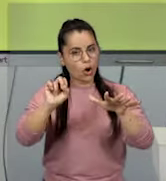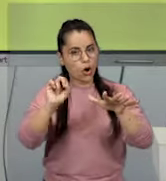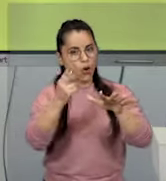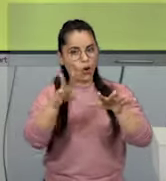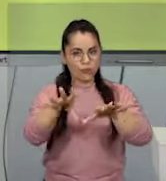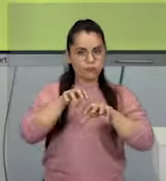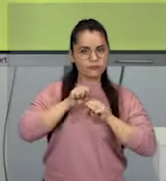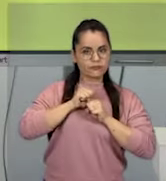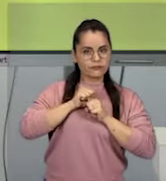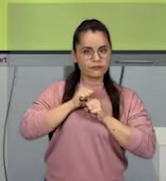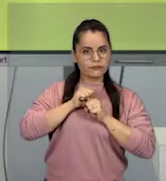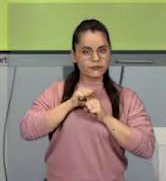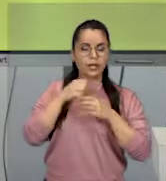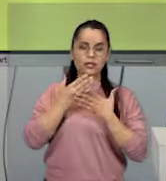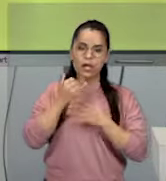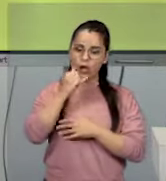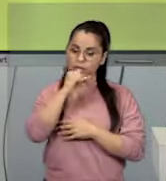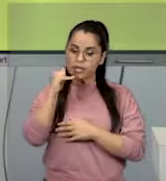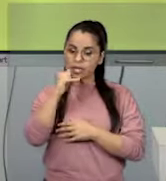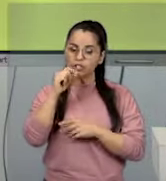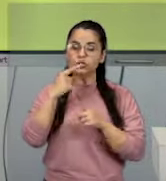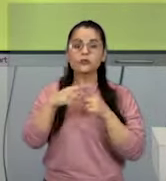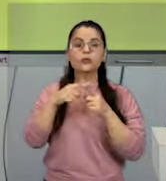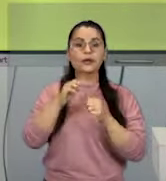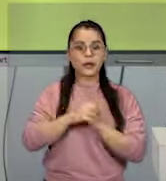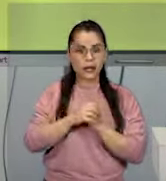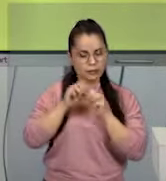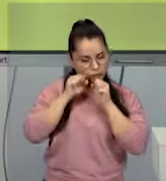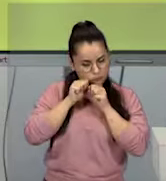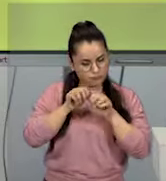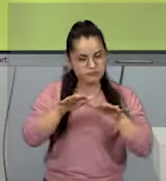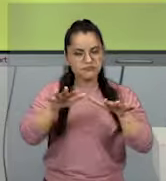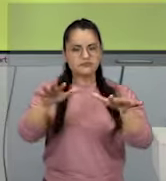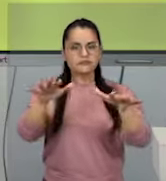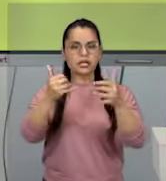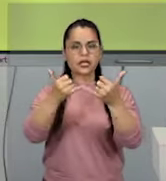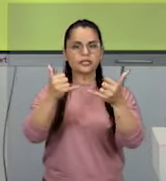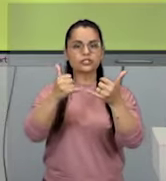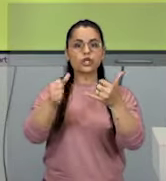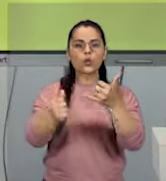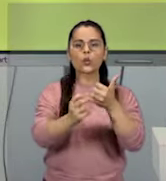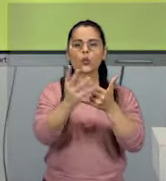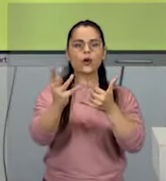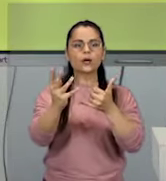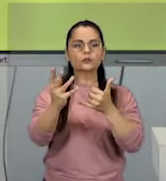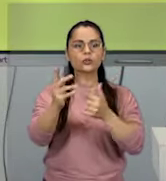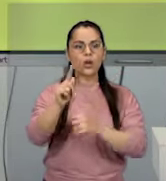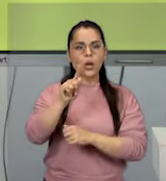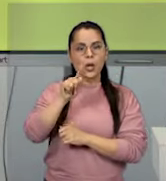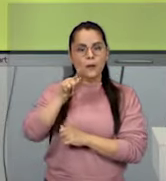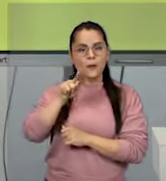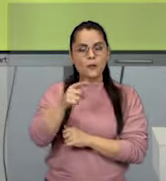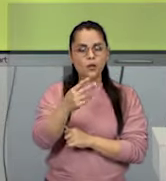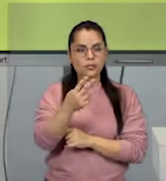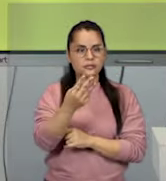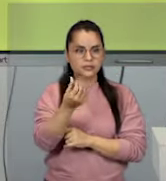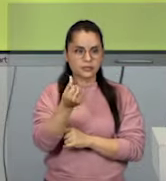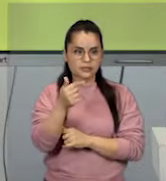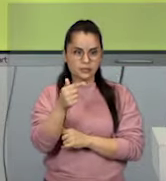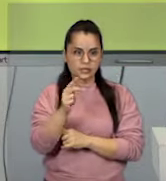Então olha o sinal negativo quer dizer que está liberando energia e quanto de energia 1367